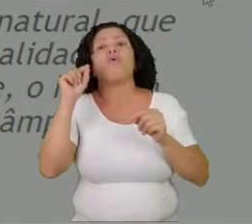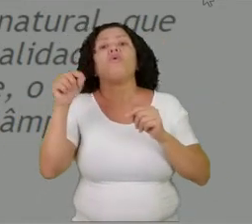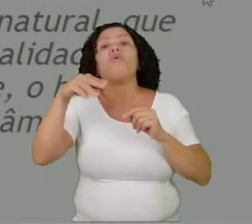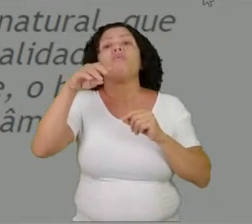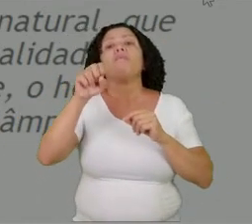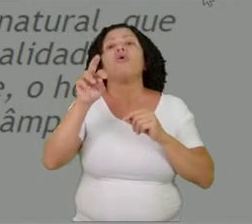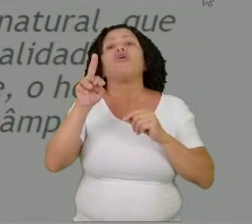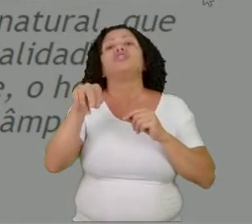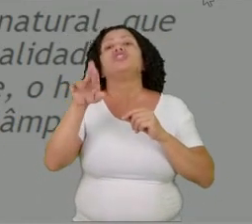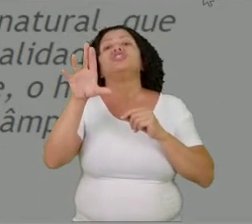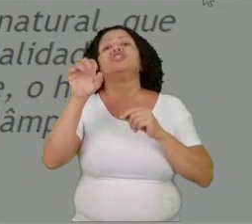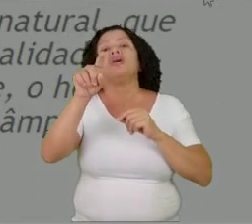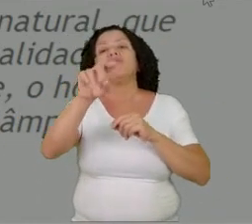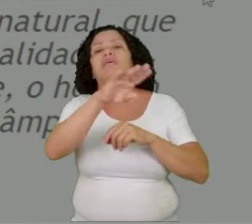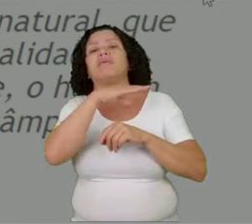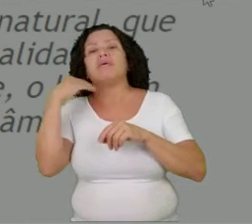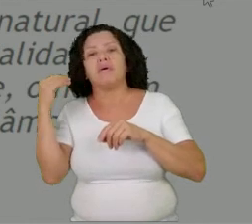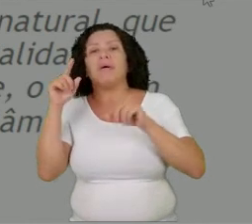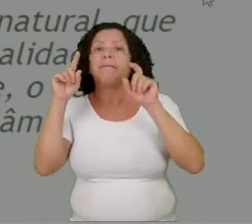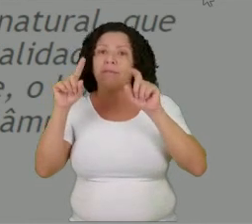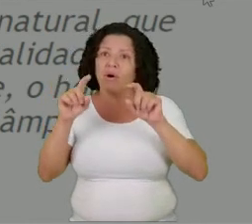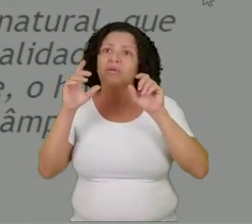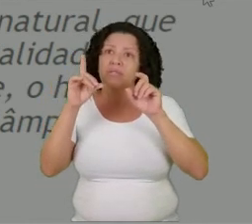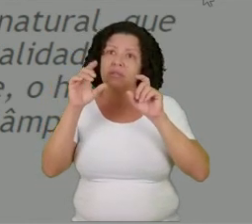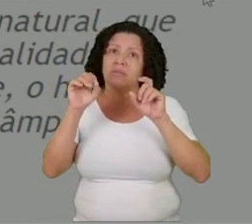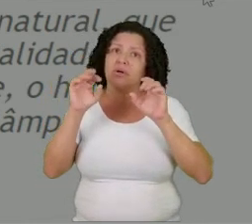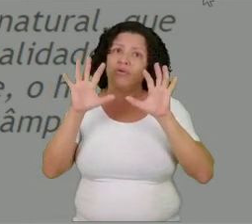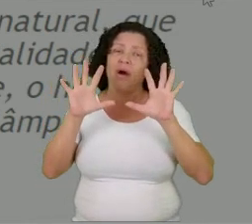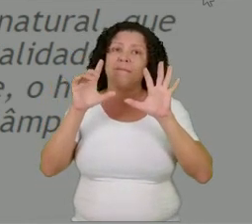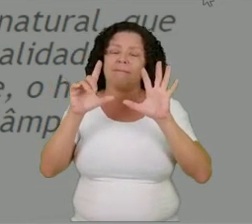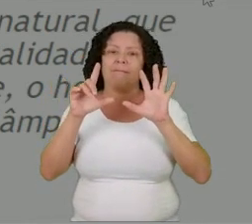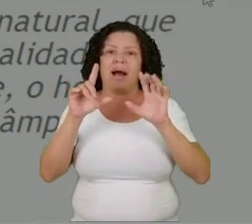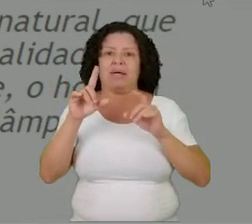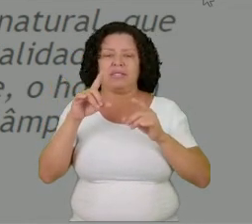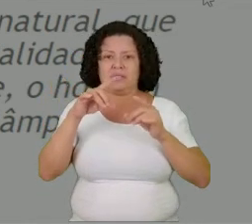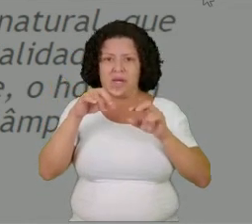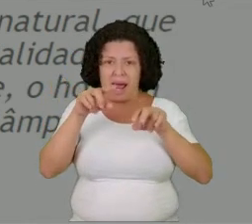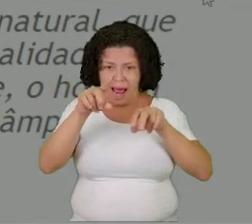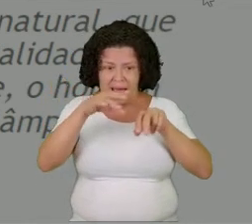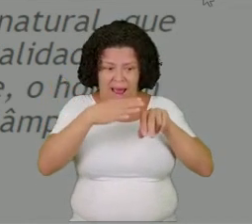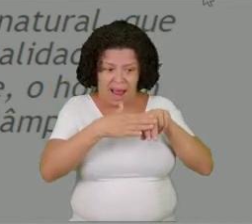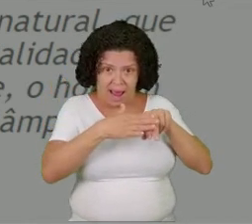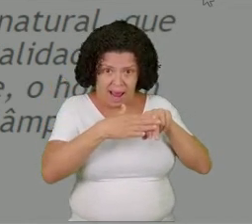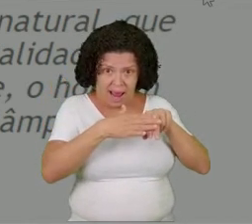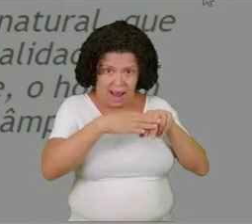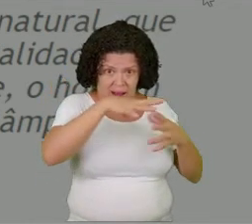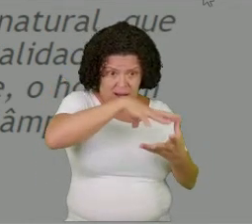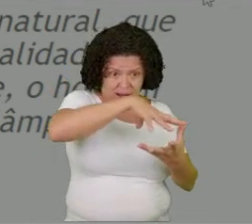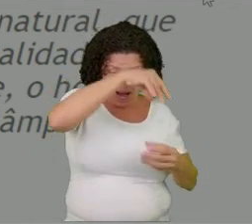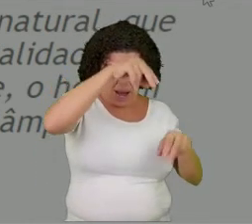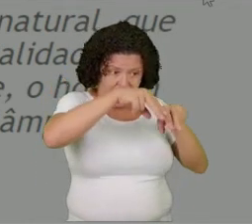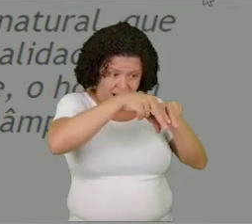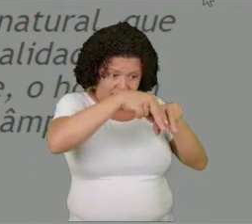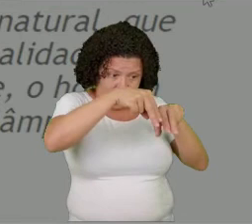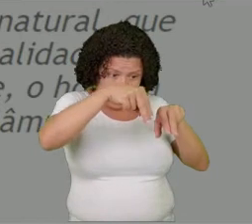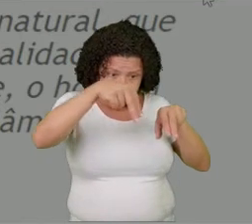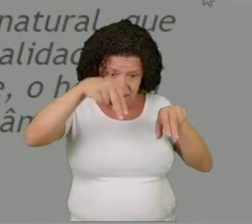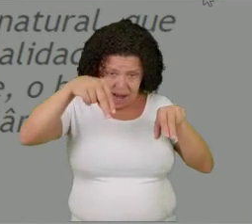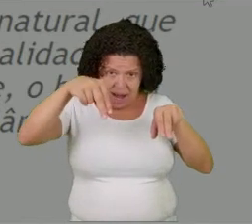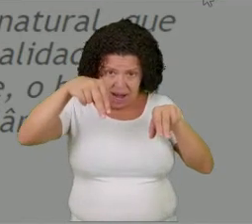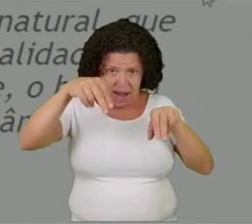física do nosso desencarne talvez seja dolorosa. Mas o rompimento, a passagem, ela